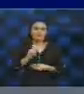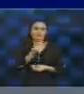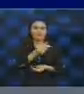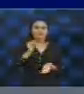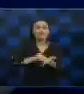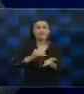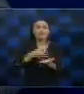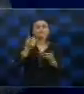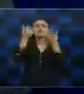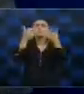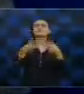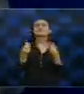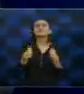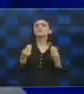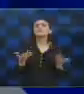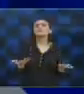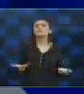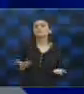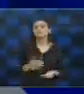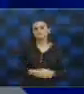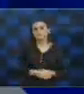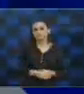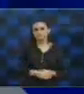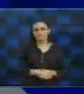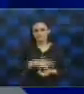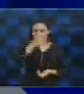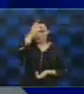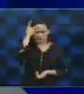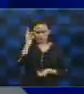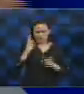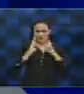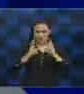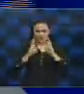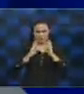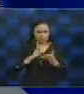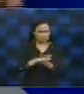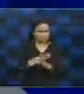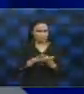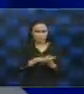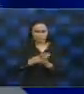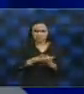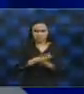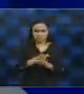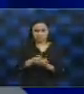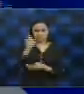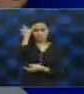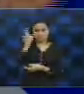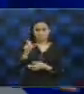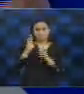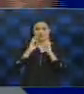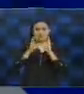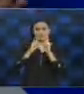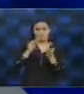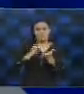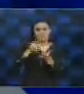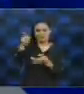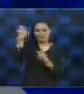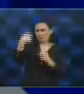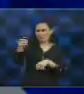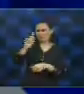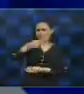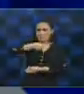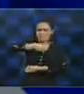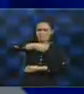isso? 2 minutos. Não houve uma só reclamação de ninguém do povo. O candidato reclama porque ele não precisa do leite do meu filho. Ele já não tem idade de mamar